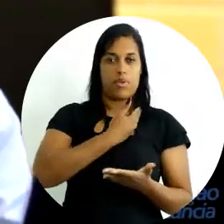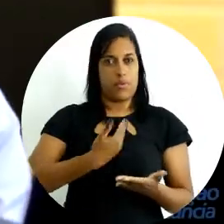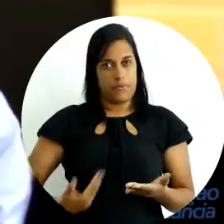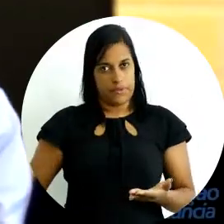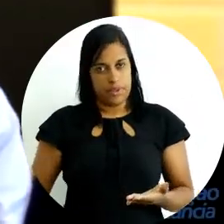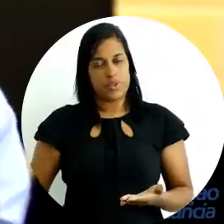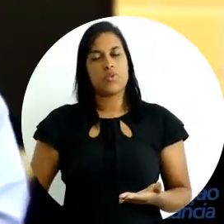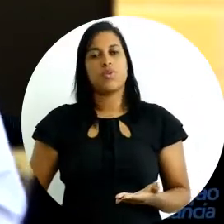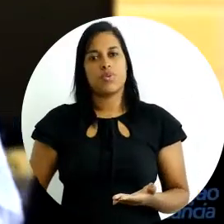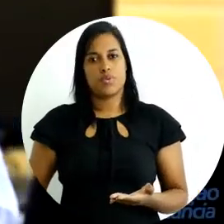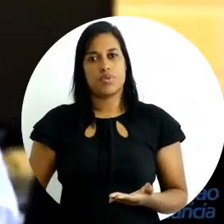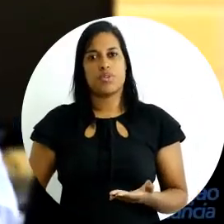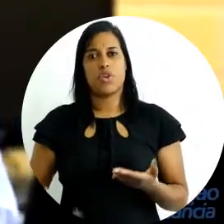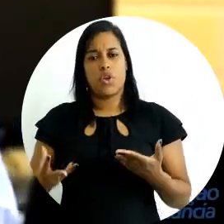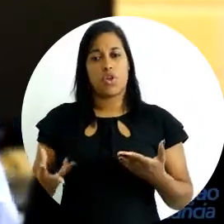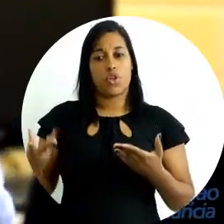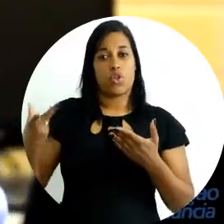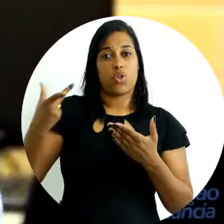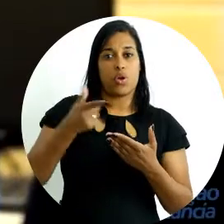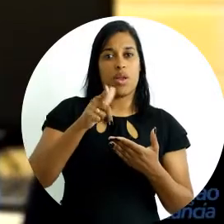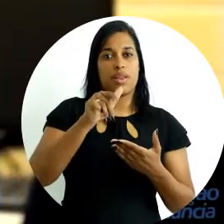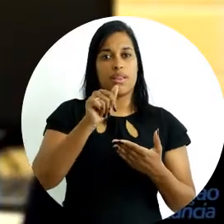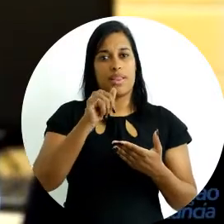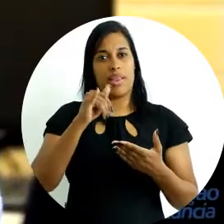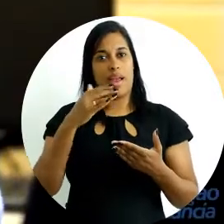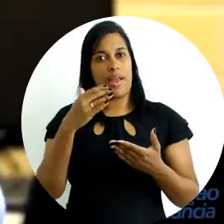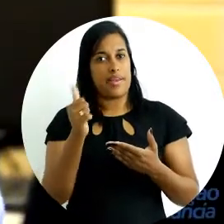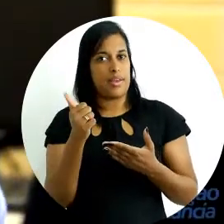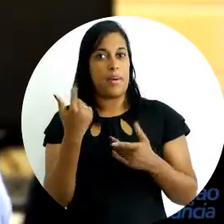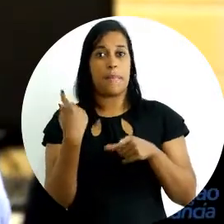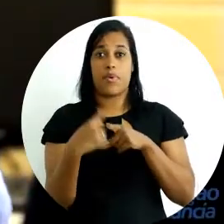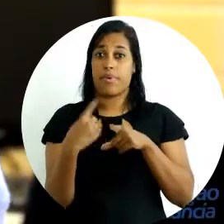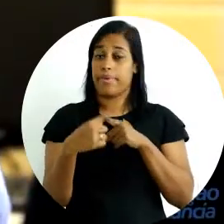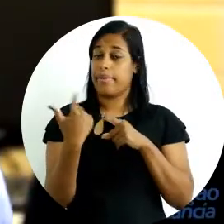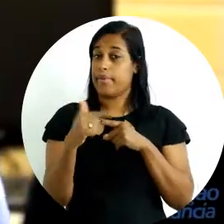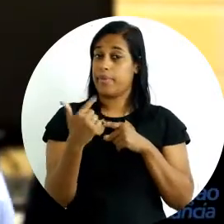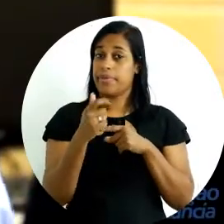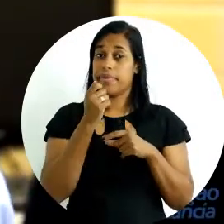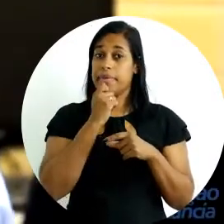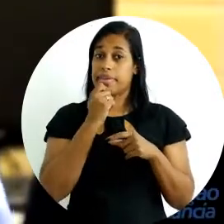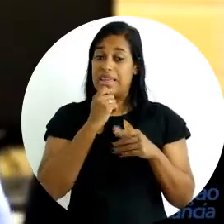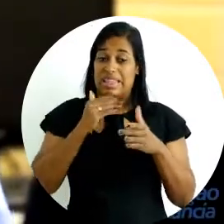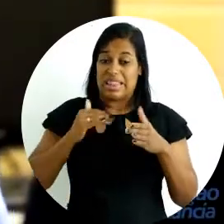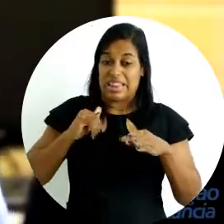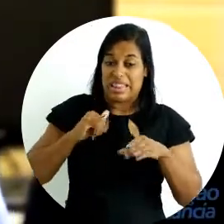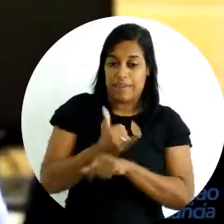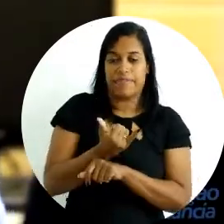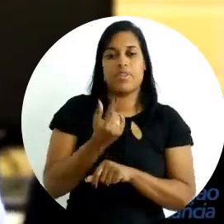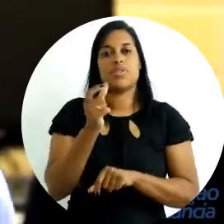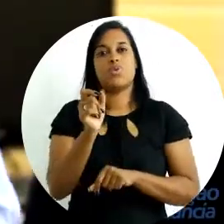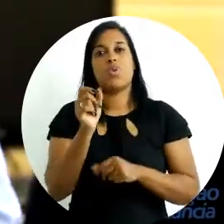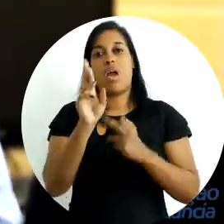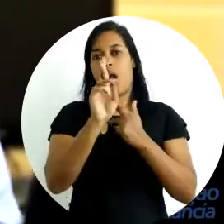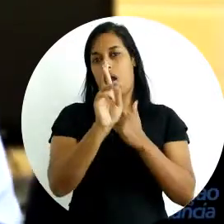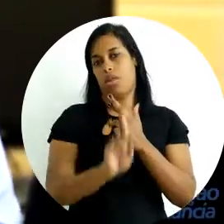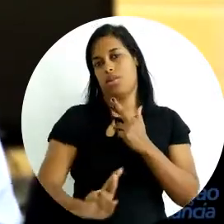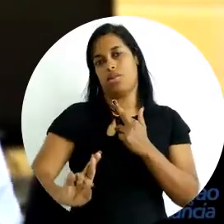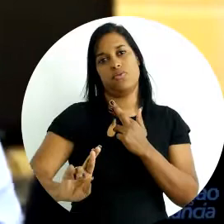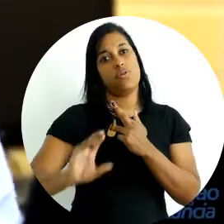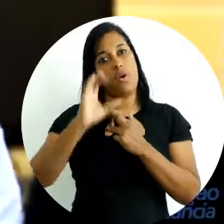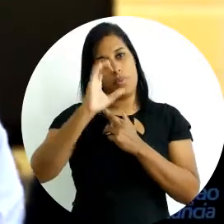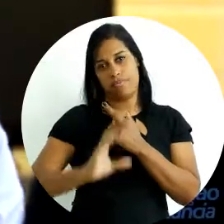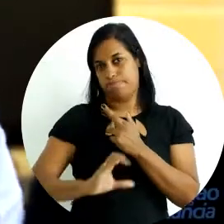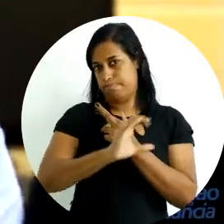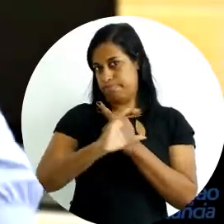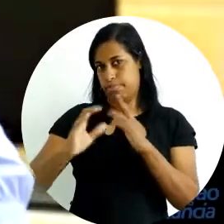pelo governo e laica, pois não existia mais a interferência do